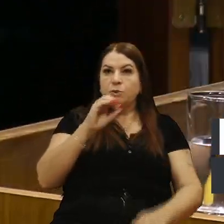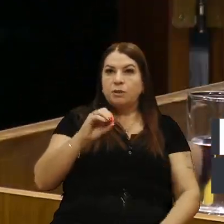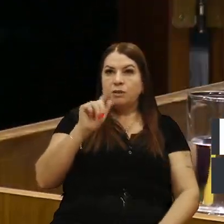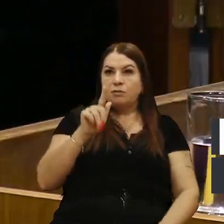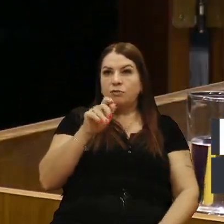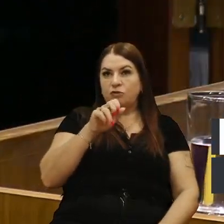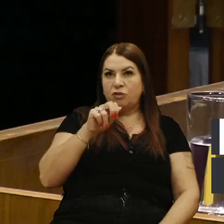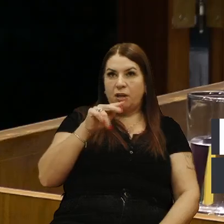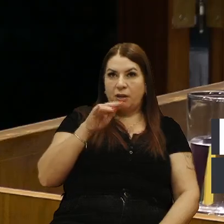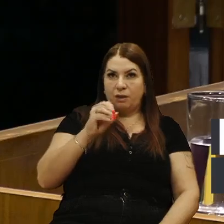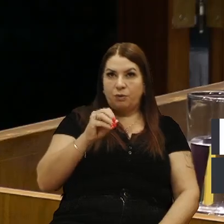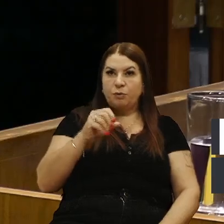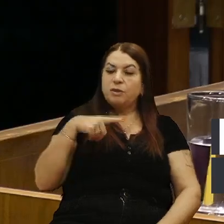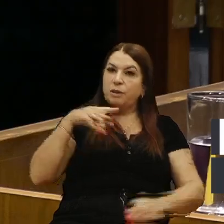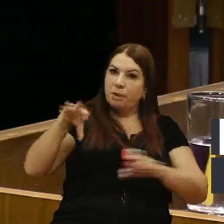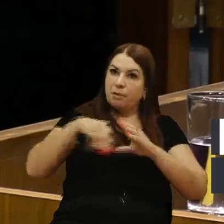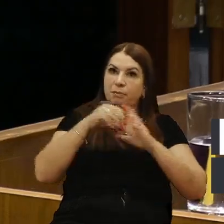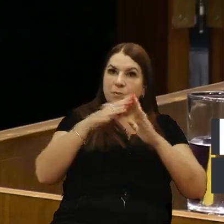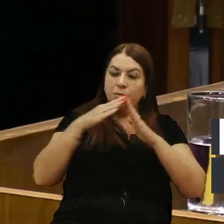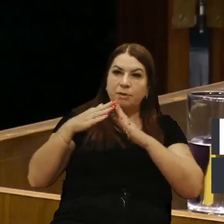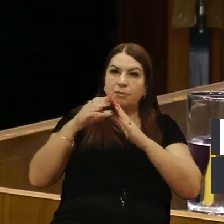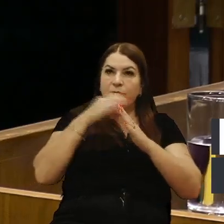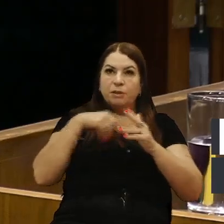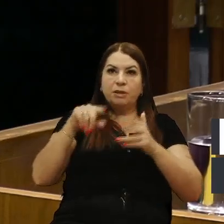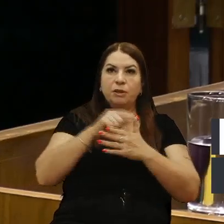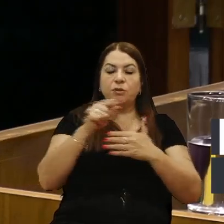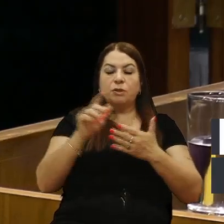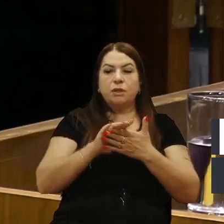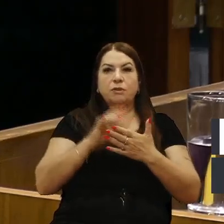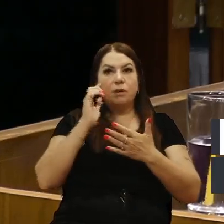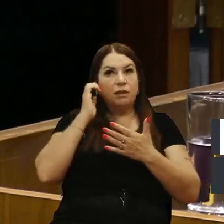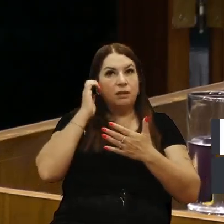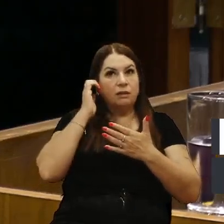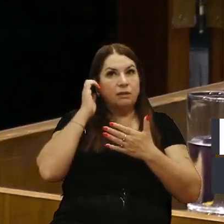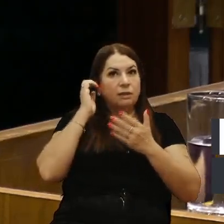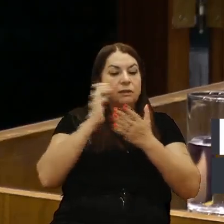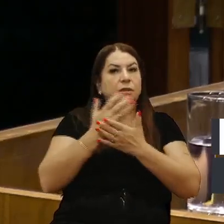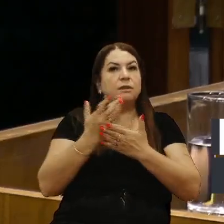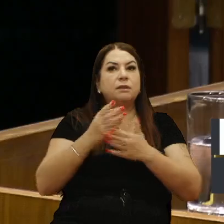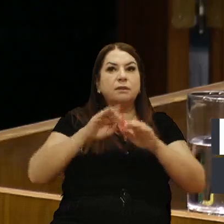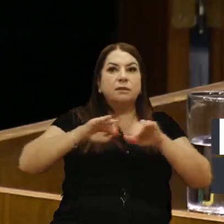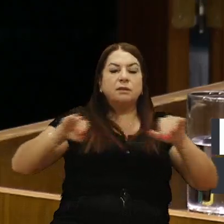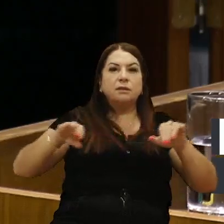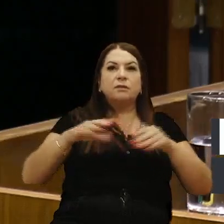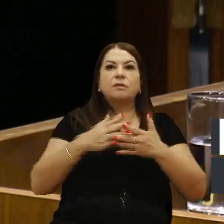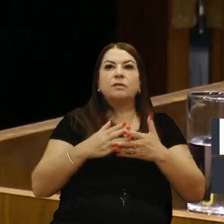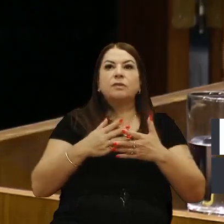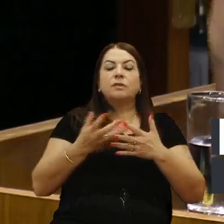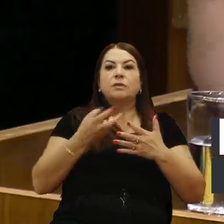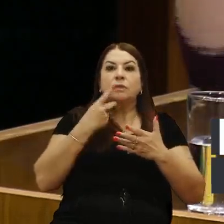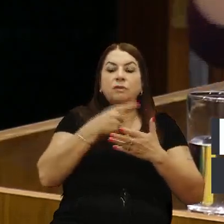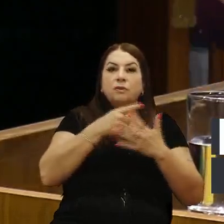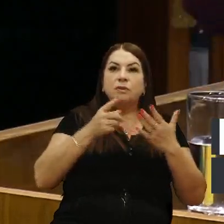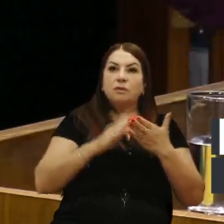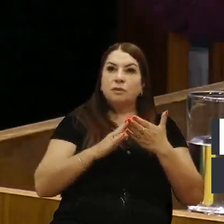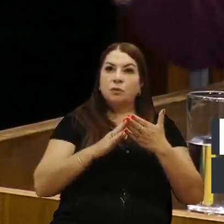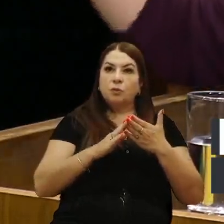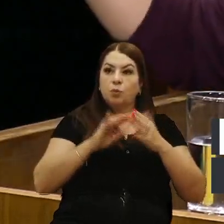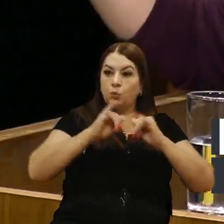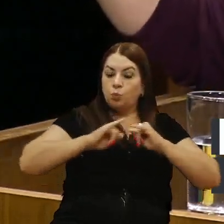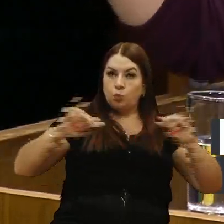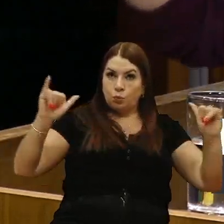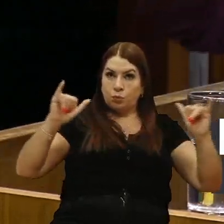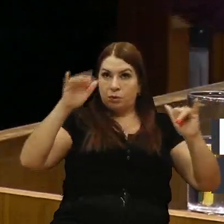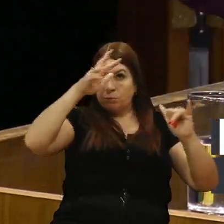também faria parte do Habita Caxias, foi feita uma inscrição em separado. Então, o que eu quero dizer com isso? Que o anúncio